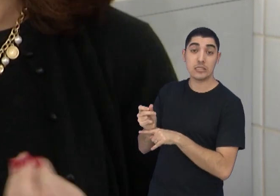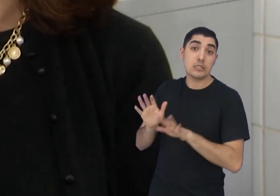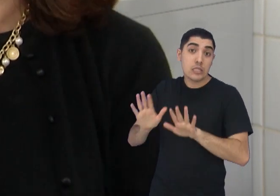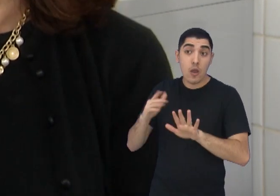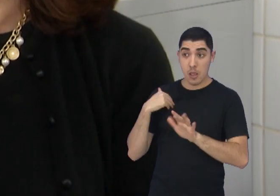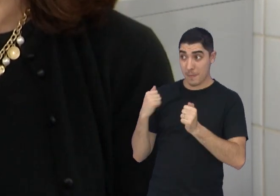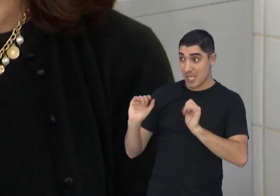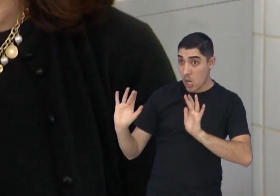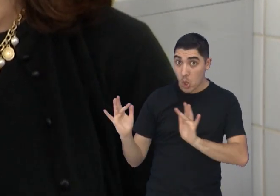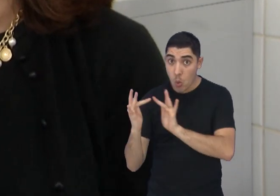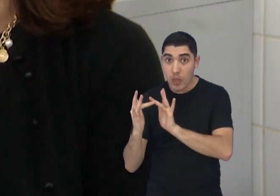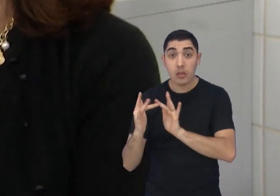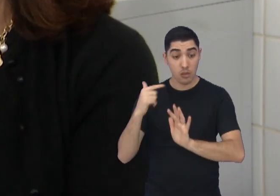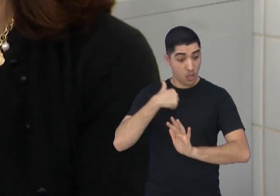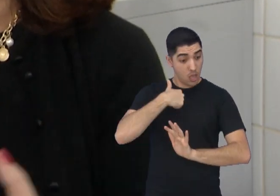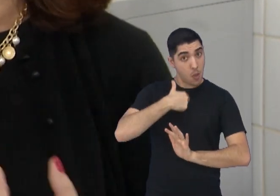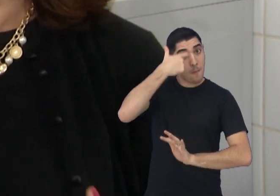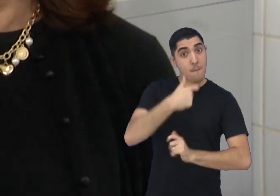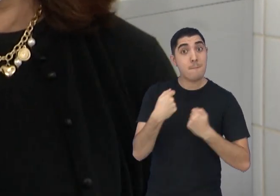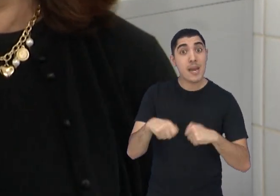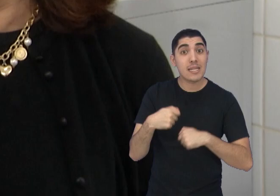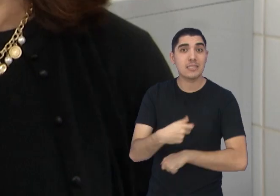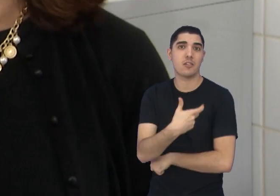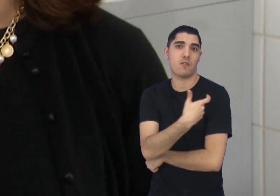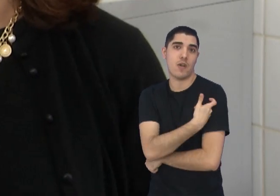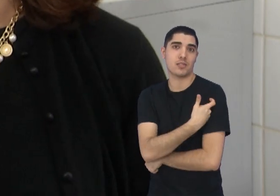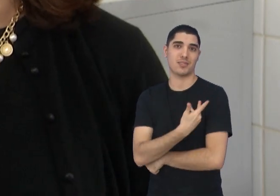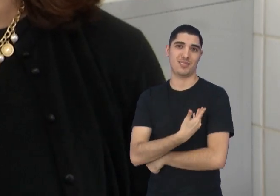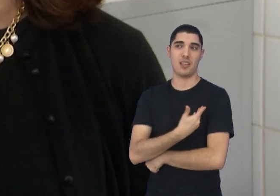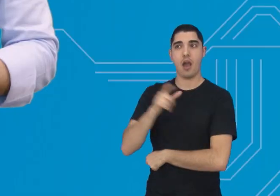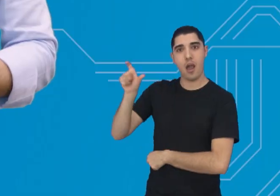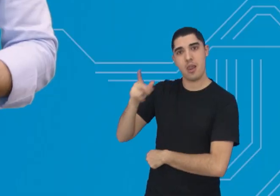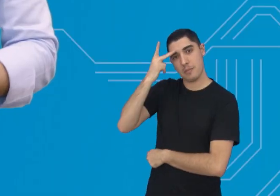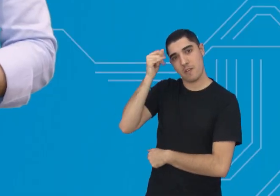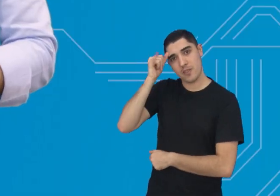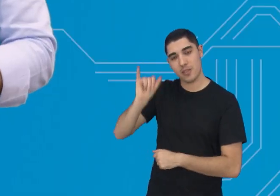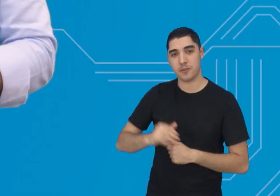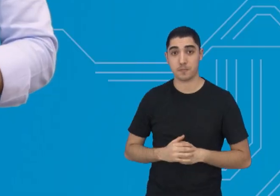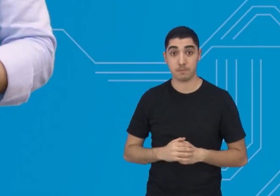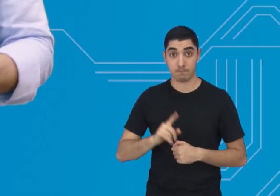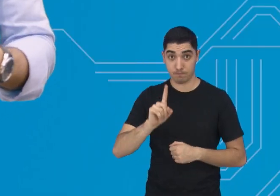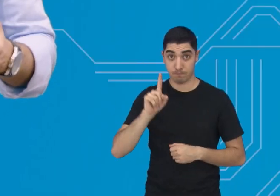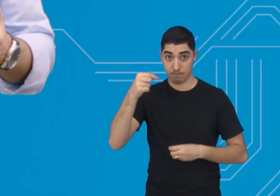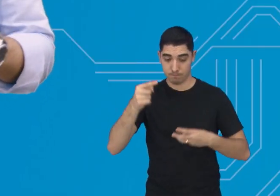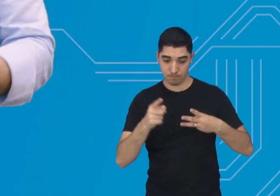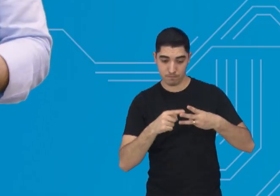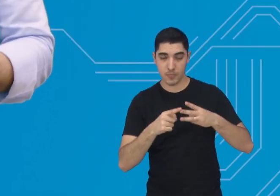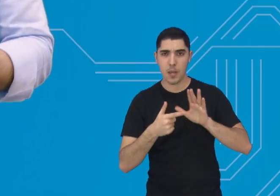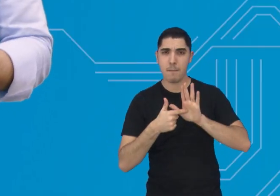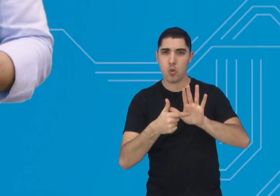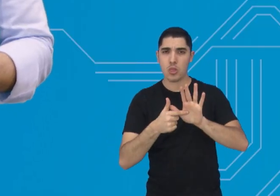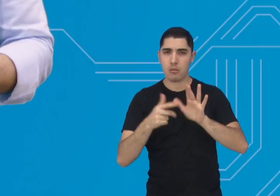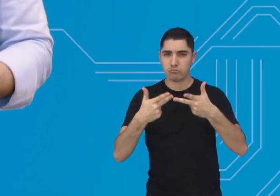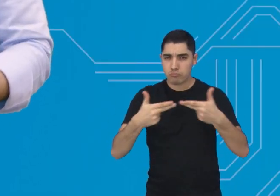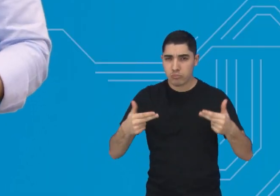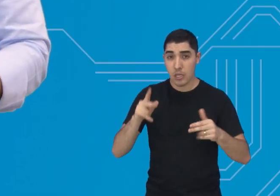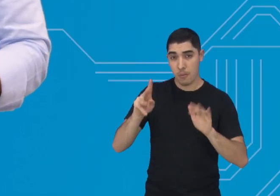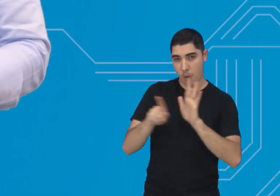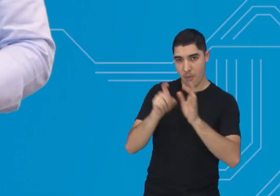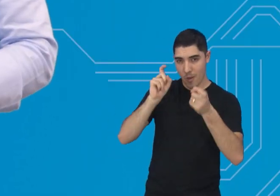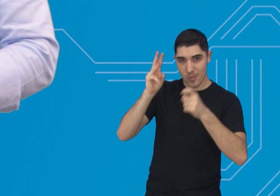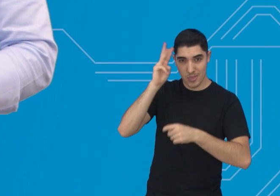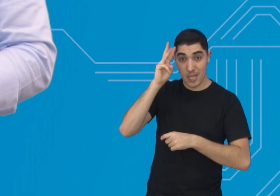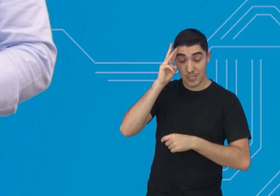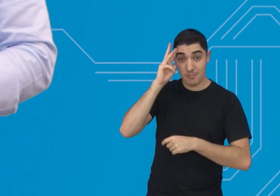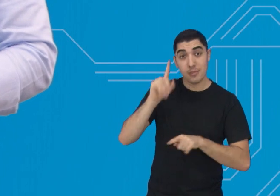eles, eu devo estar vacinada para proteger essas pessoas que não podem se vacinar. No próximo bloco, você confere os destaques da sessão de terça-feira e